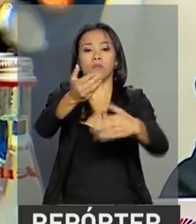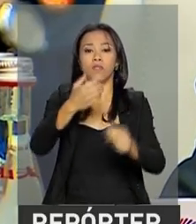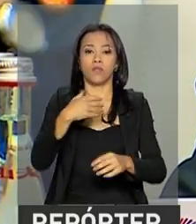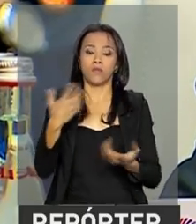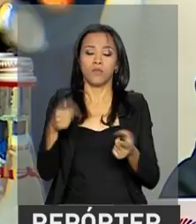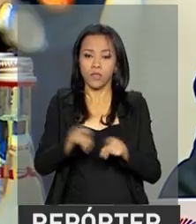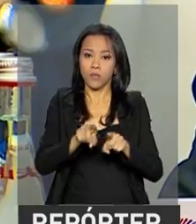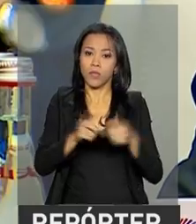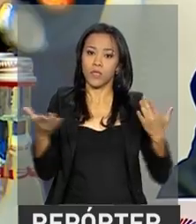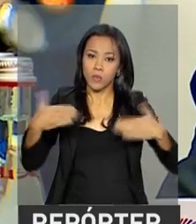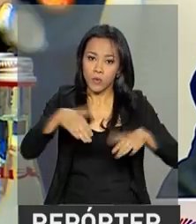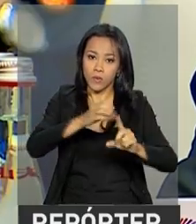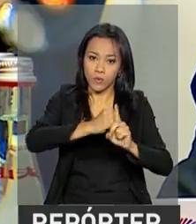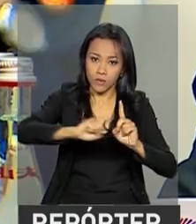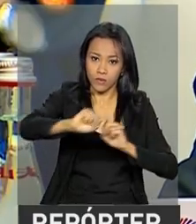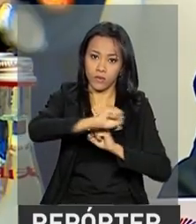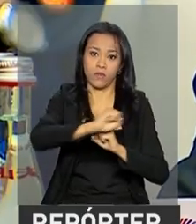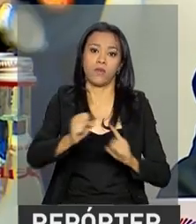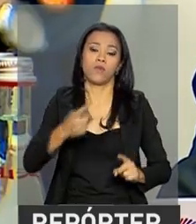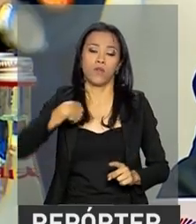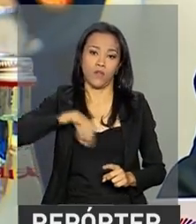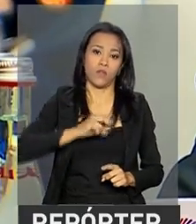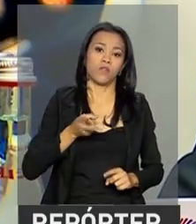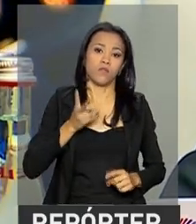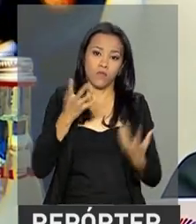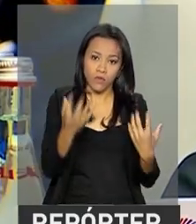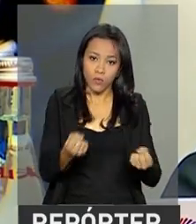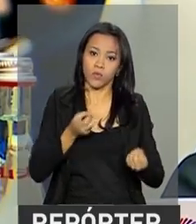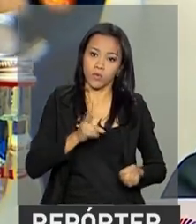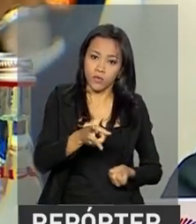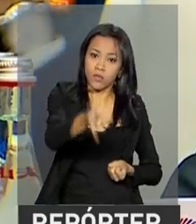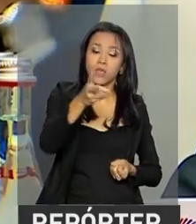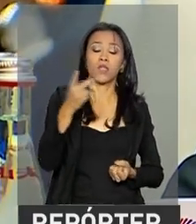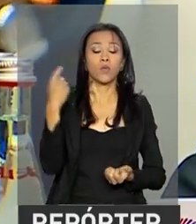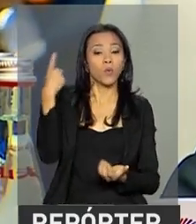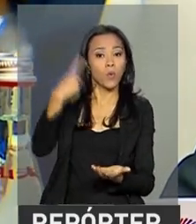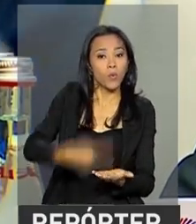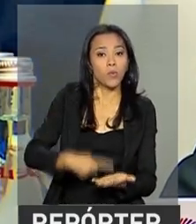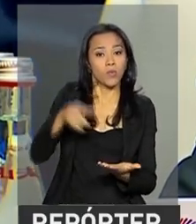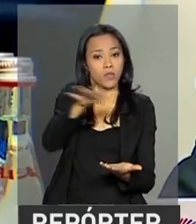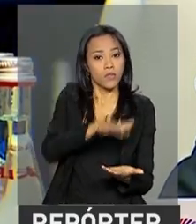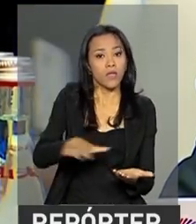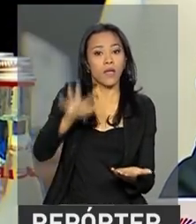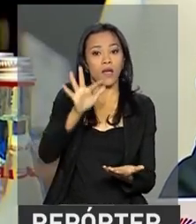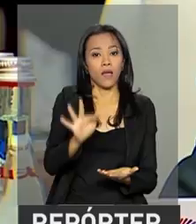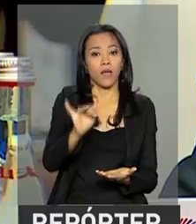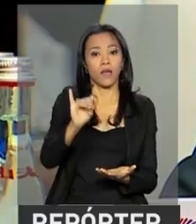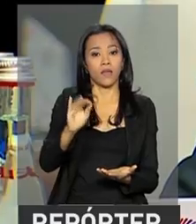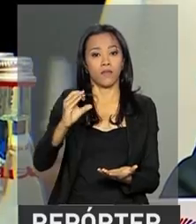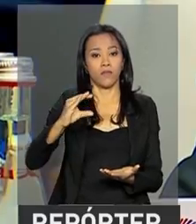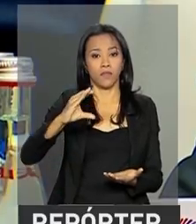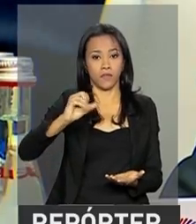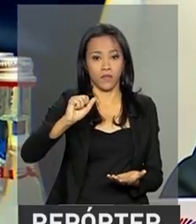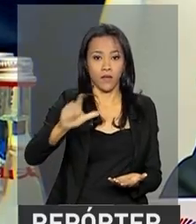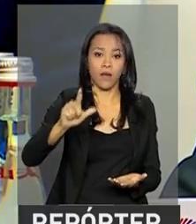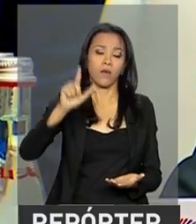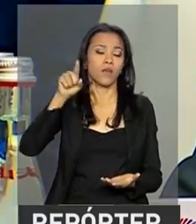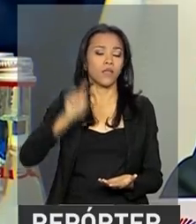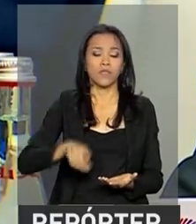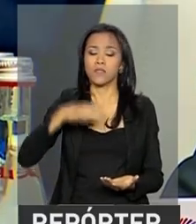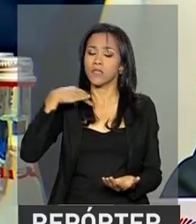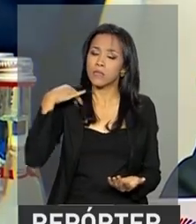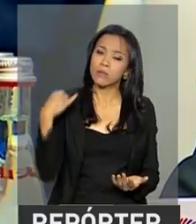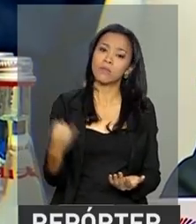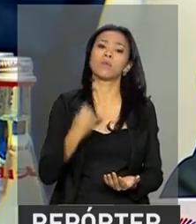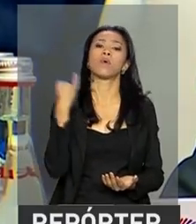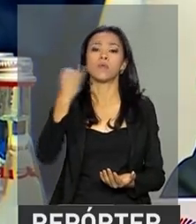pressuposto era, e segue sendo, o de que a responsabilidade fiscal é imprescindível para o efetivo